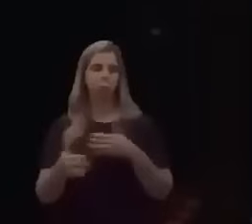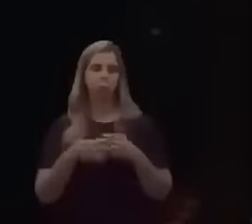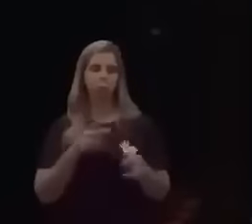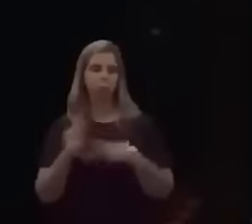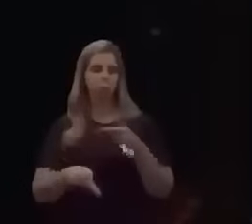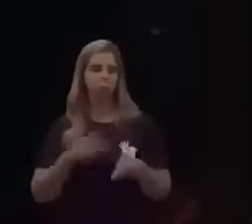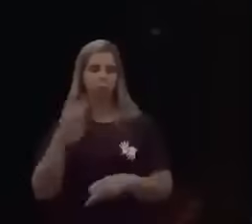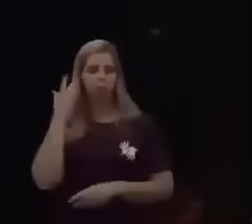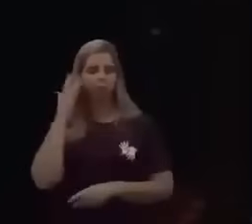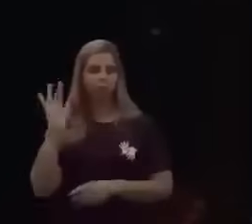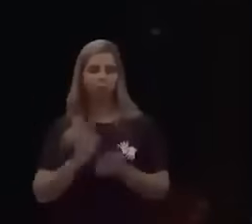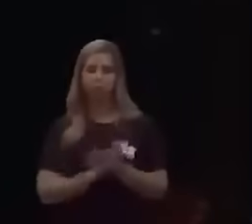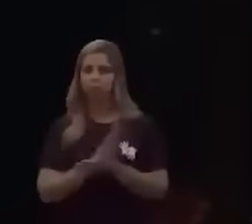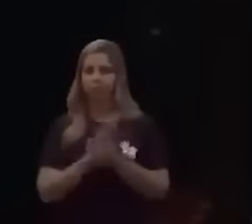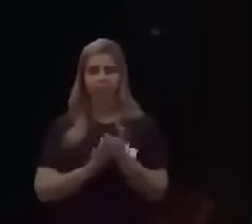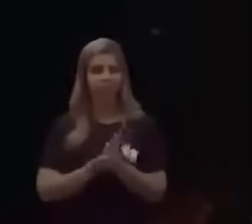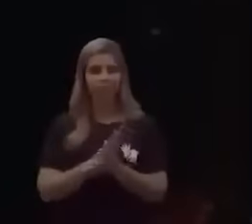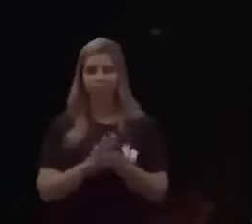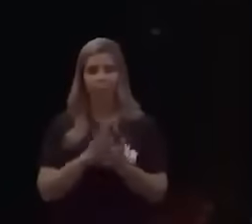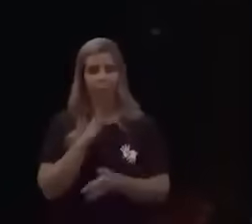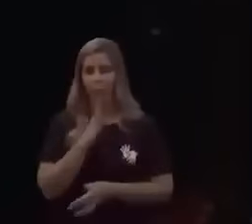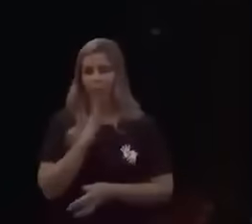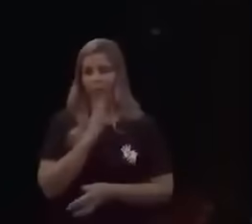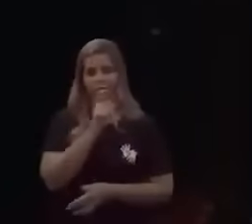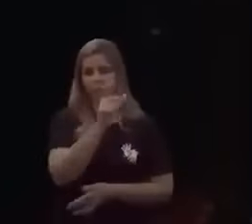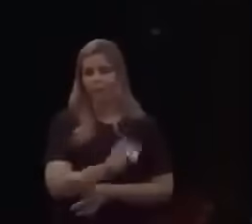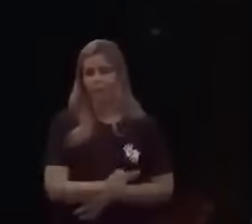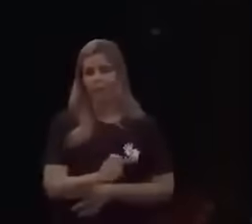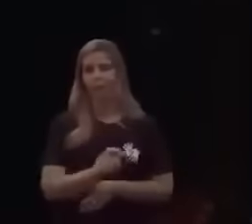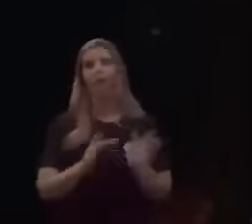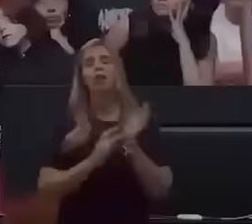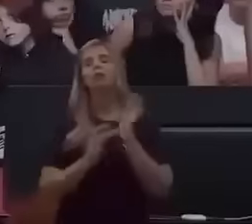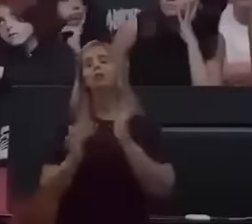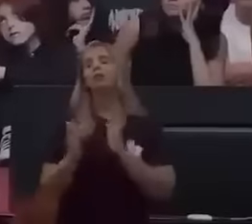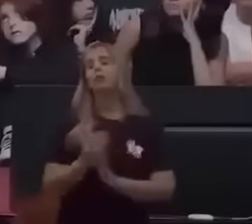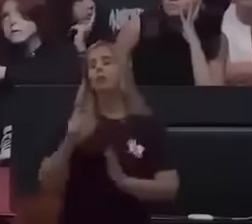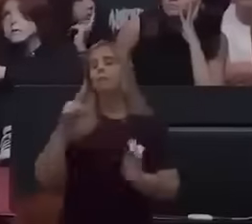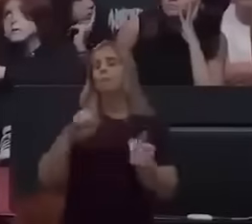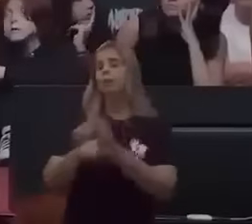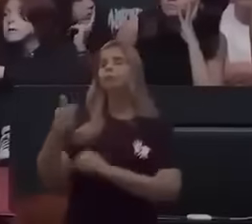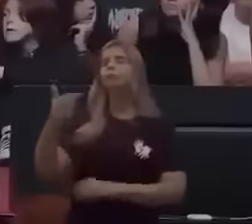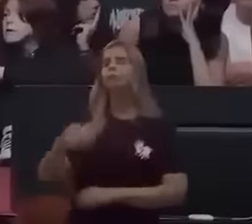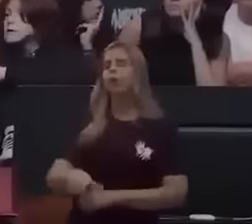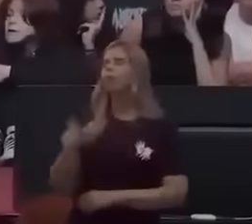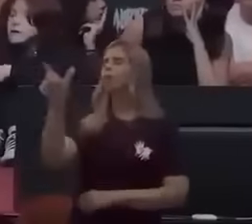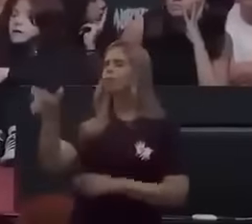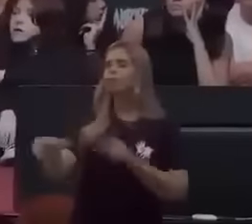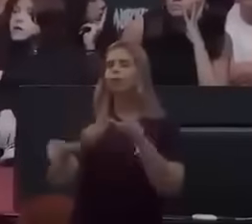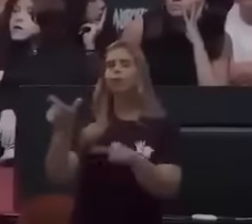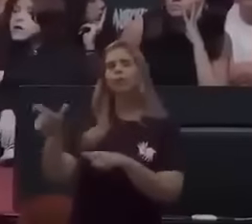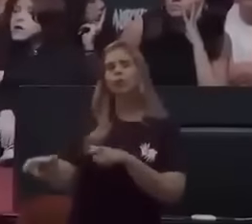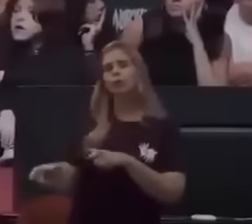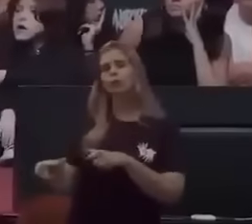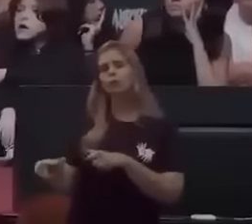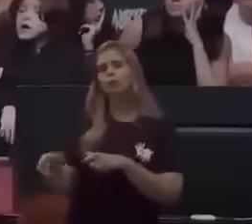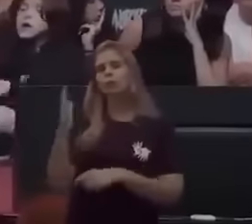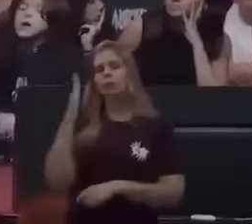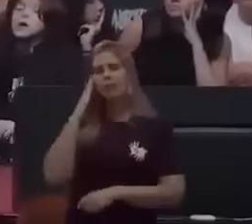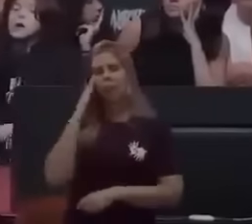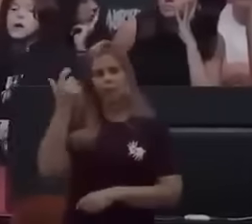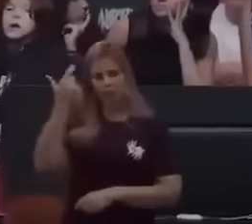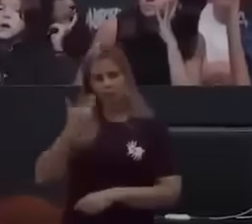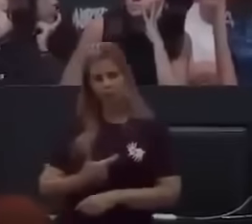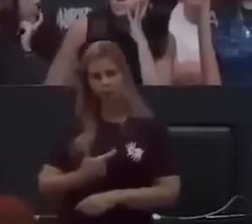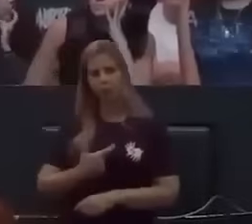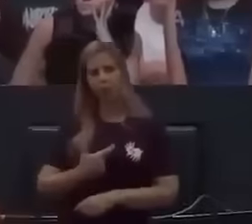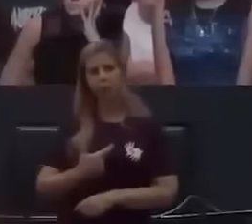sabe nada. Então Jesus pergunta: e vós, quem dizeis que eu sou? E Pedro, que era um líder, Pedro,